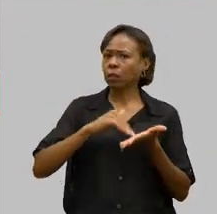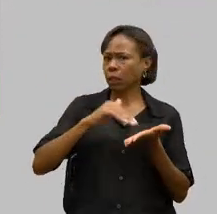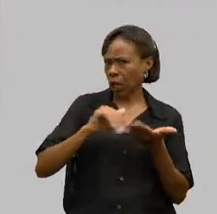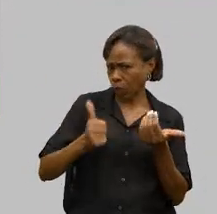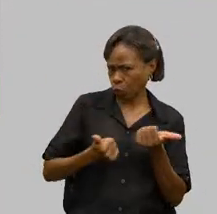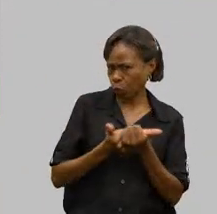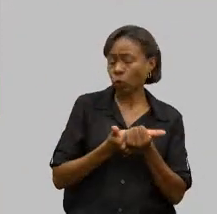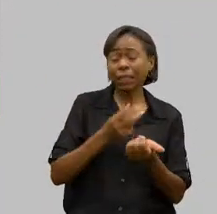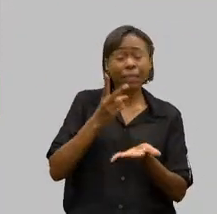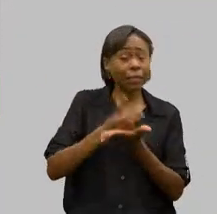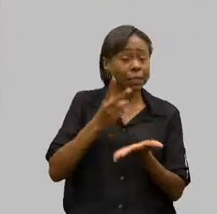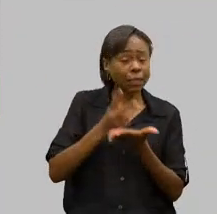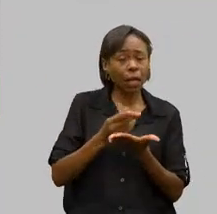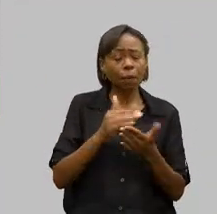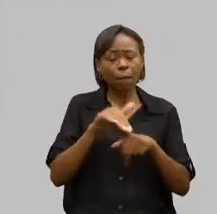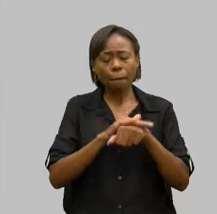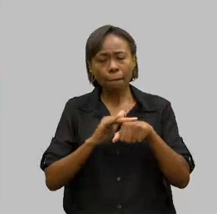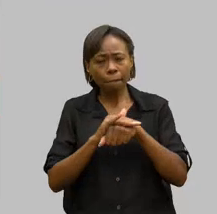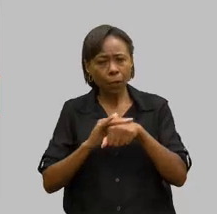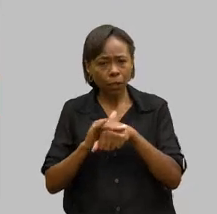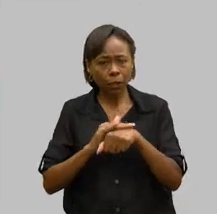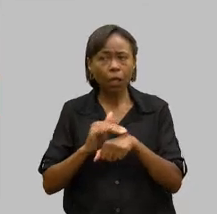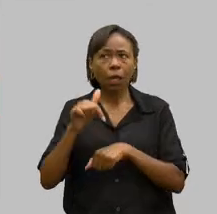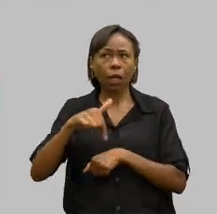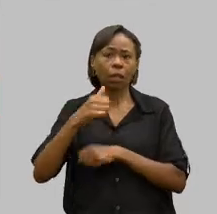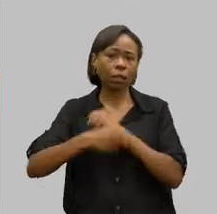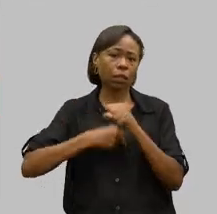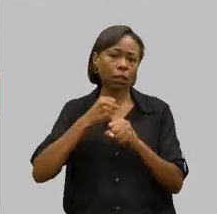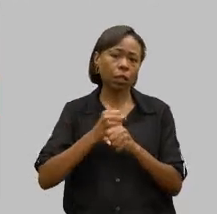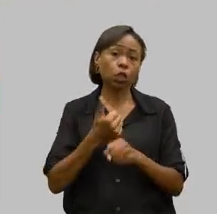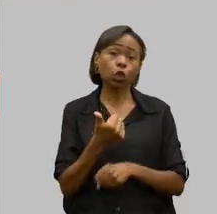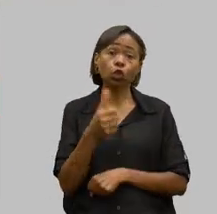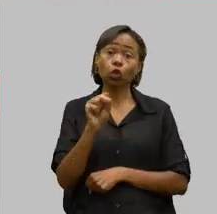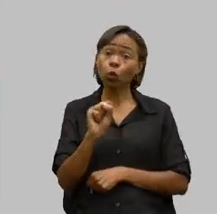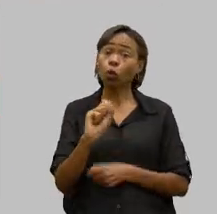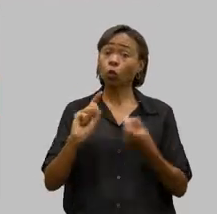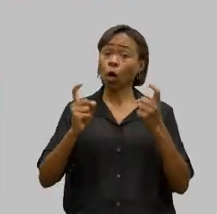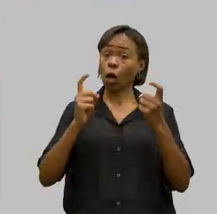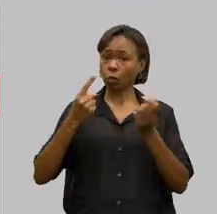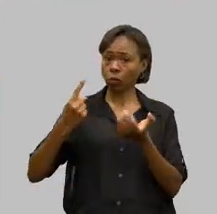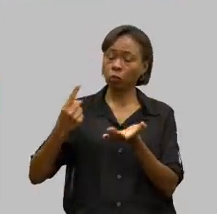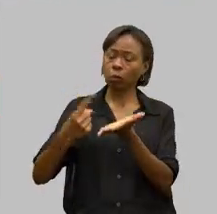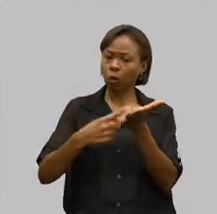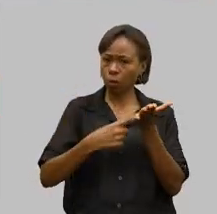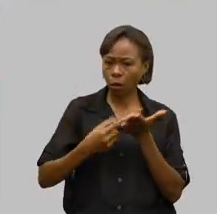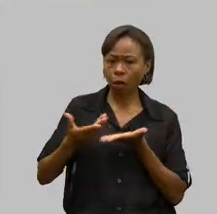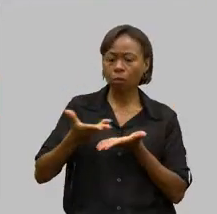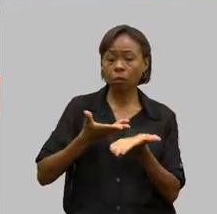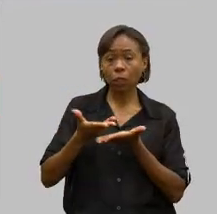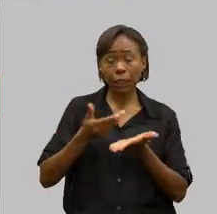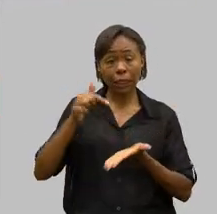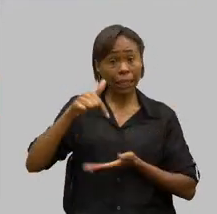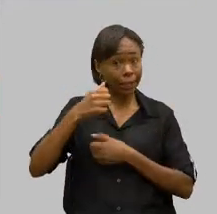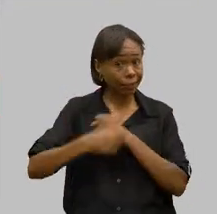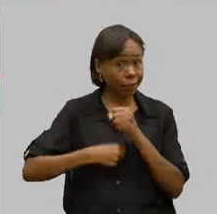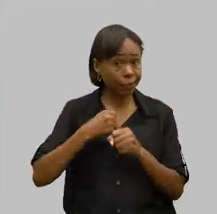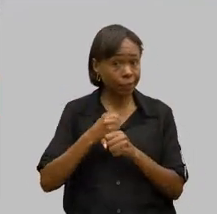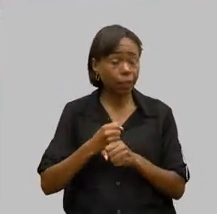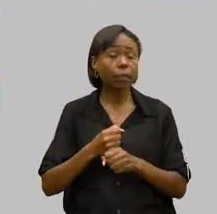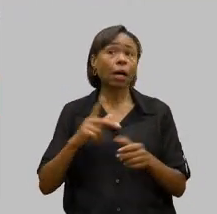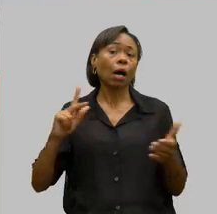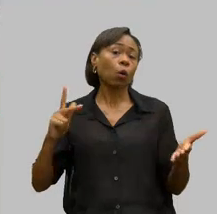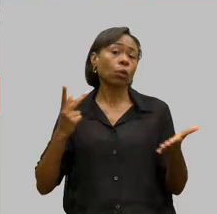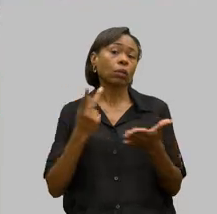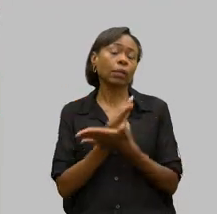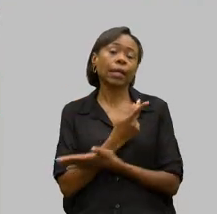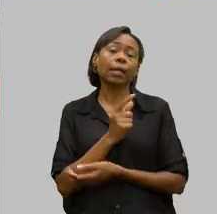e somente esse ano, se não me engano, foram 18 paralisações que nós tivemos este ano, o que causa um prejuízo à carga